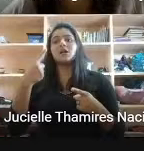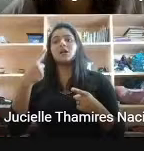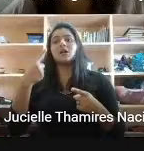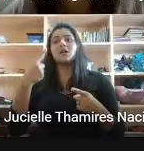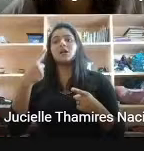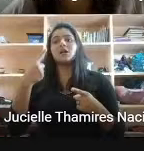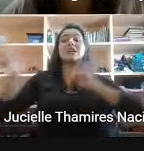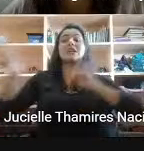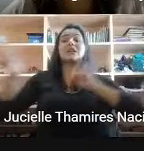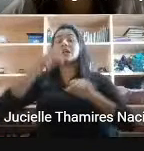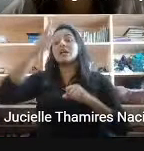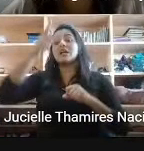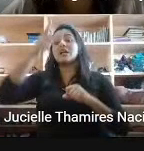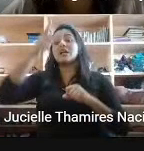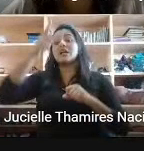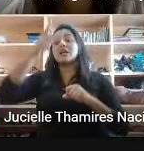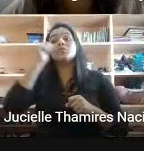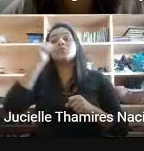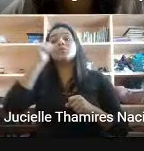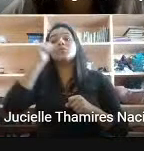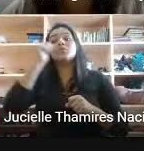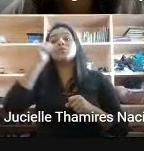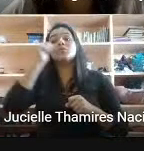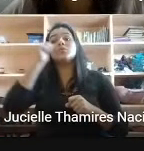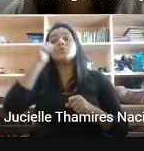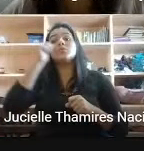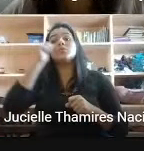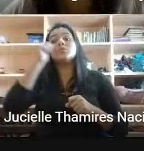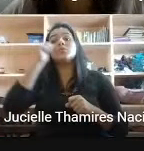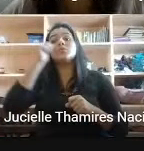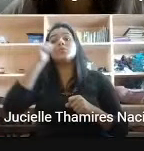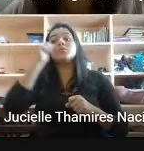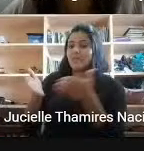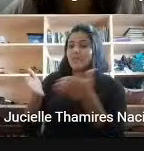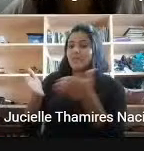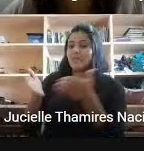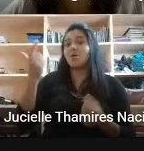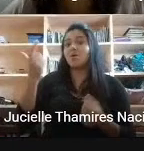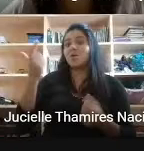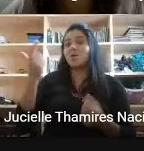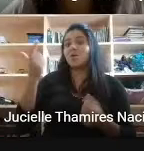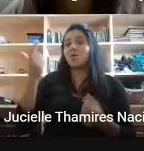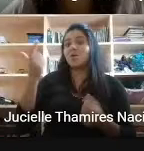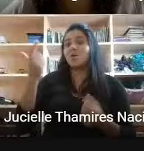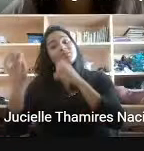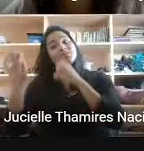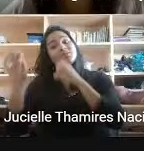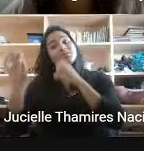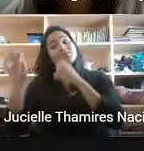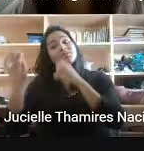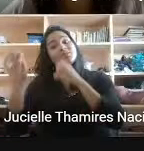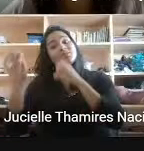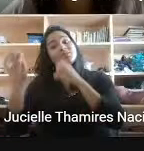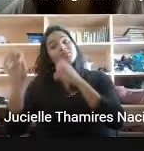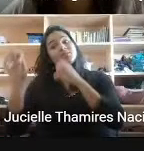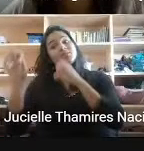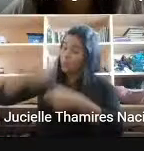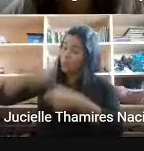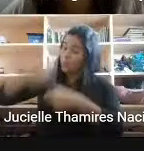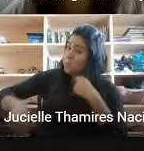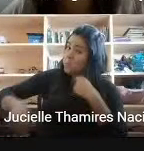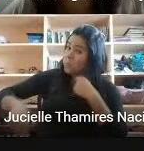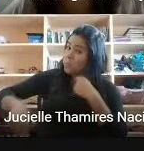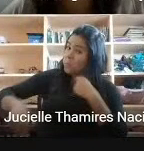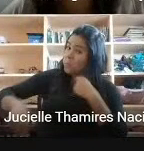mulheres pobres, muito mais as mulheres que não têm acesso à educação, muito mais as mulheres que sofrem a violência, né? Então, isso